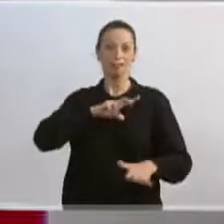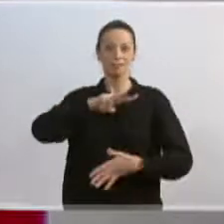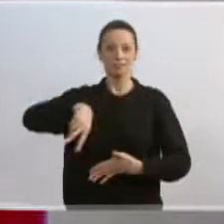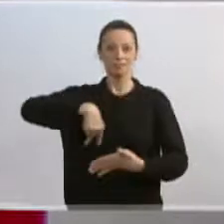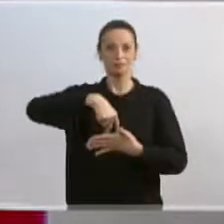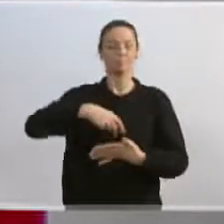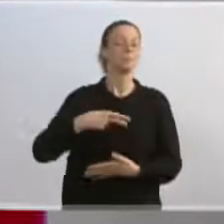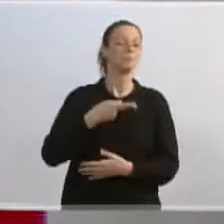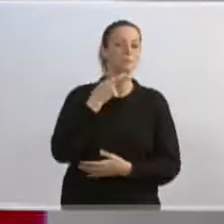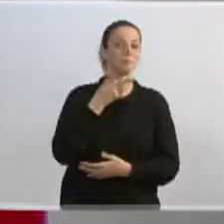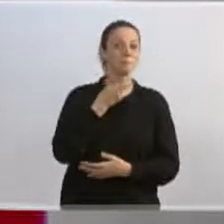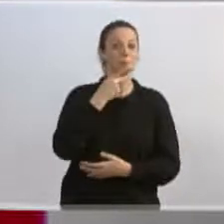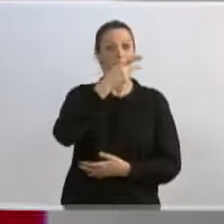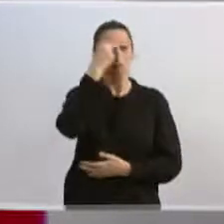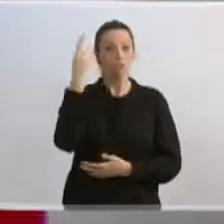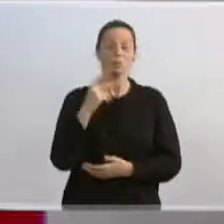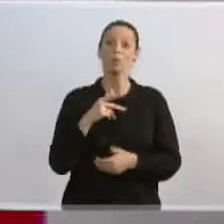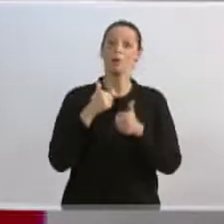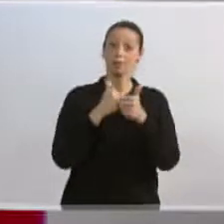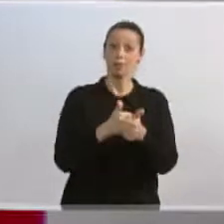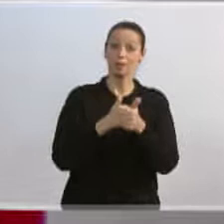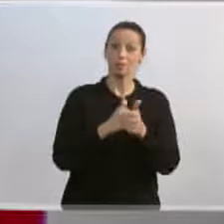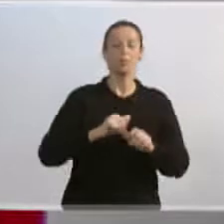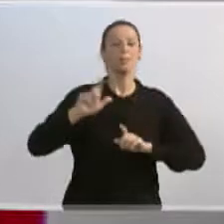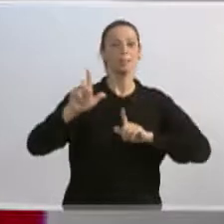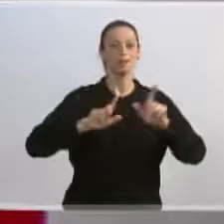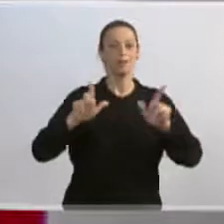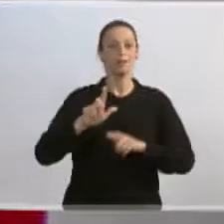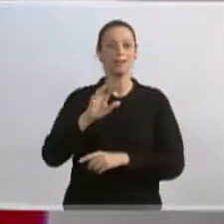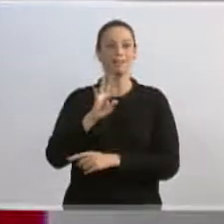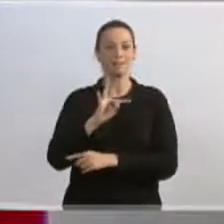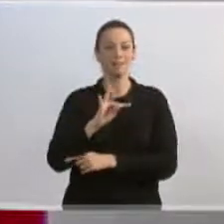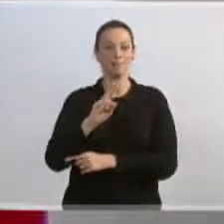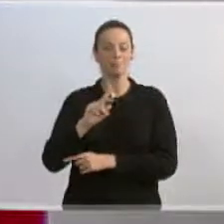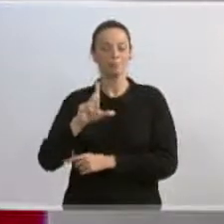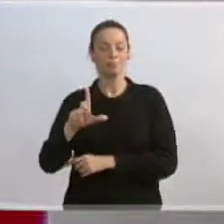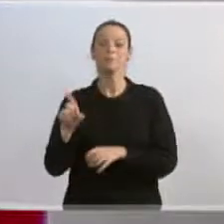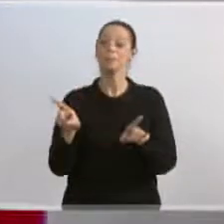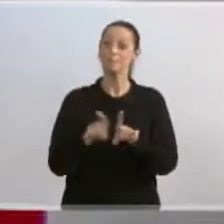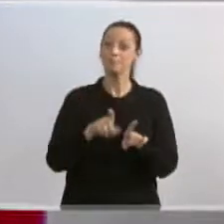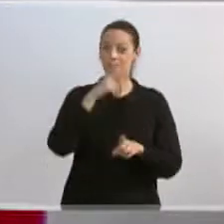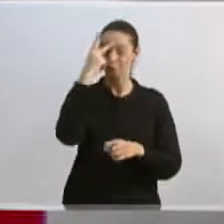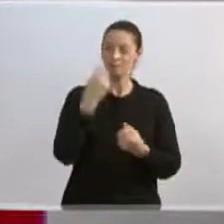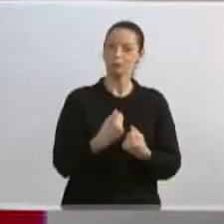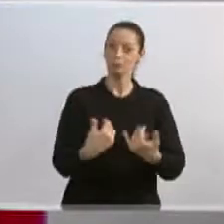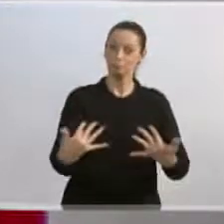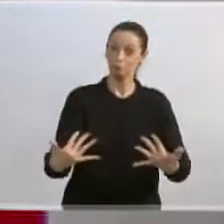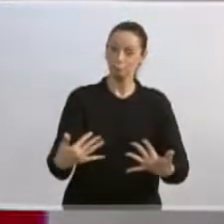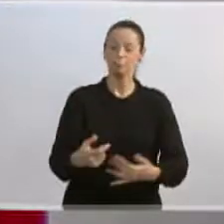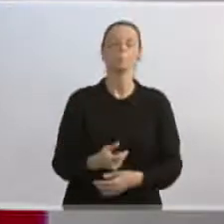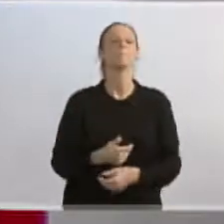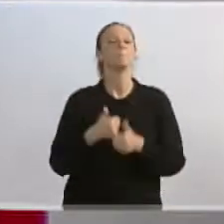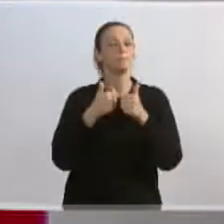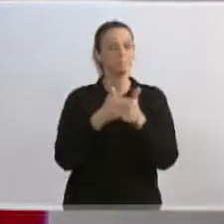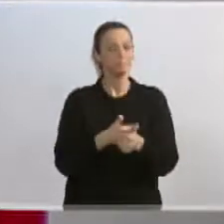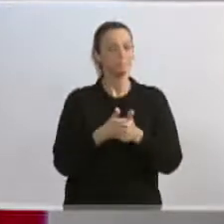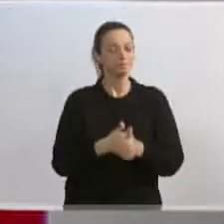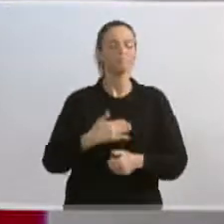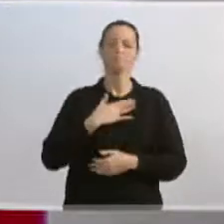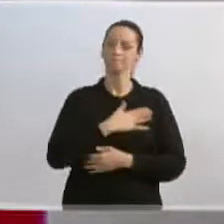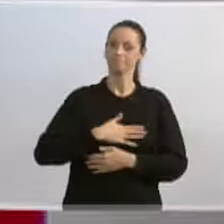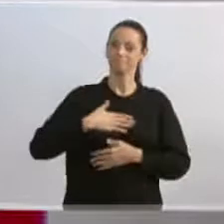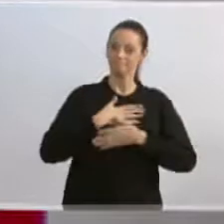a quem nos acompanha pela tv legislativa que nos acompanha aqui neste plenário muito boa tarde é um prazer e uma honra